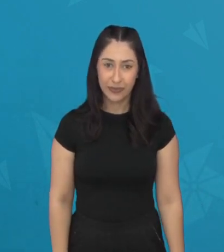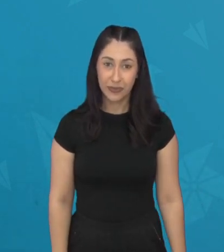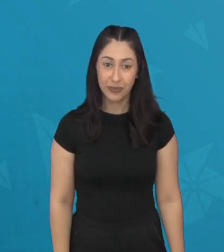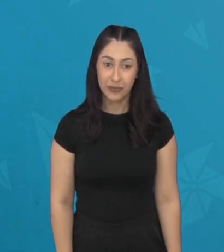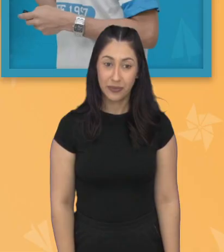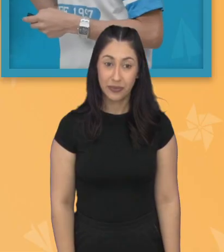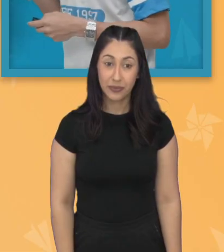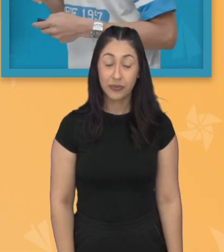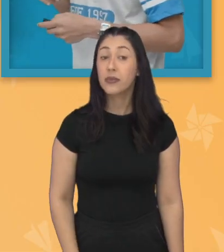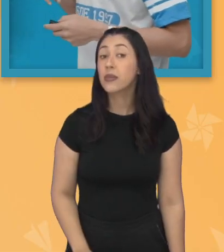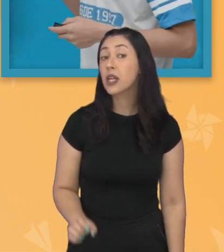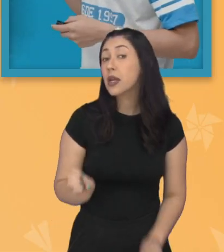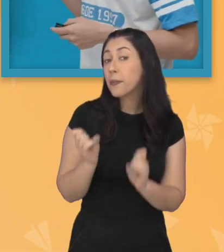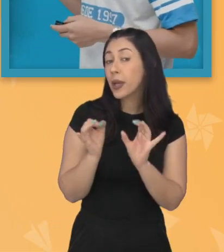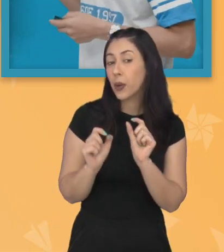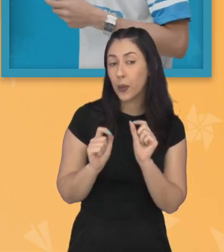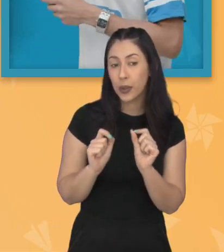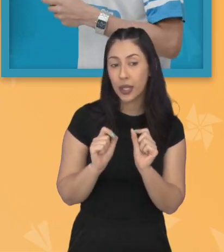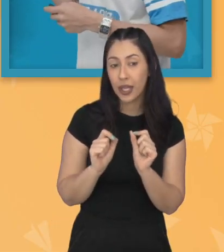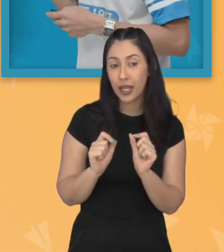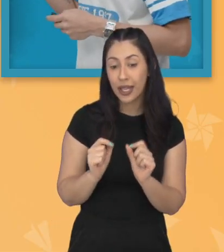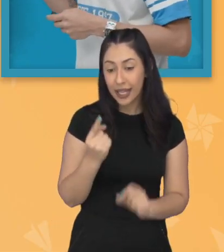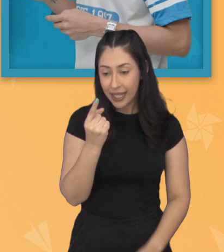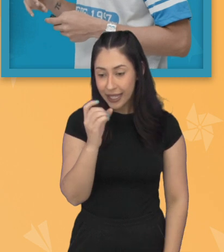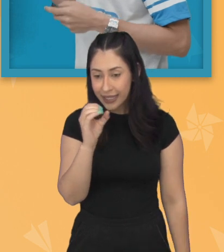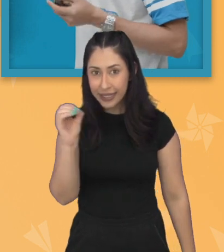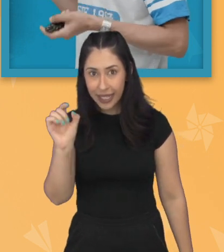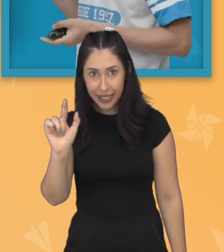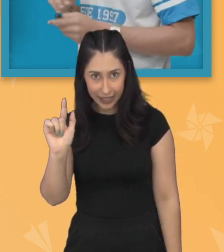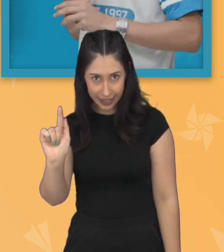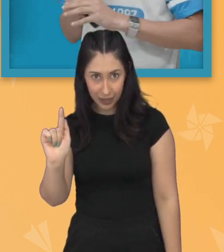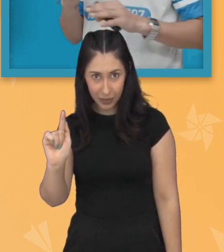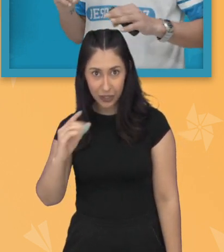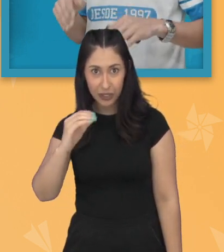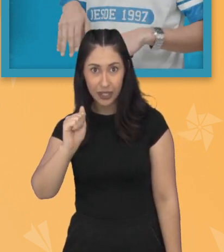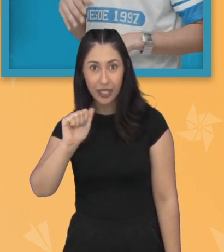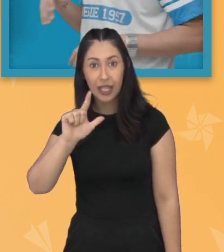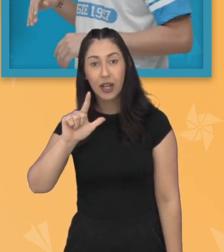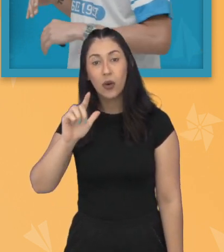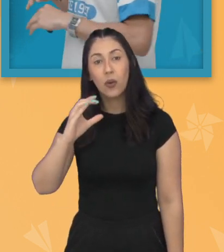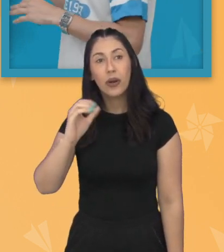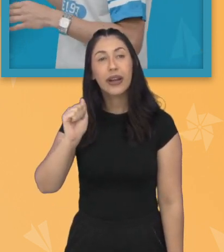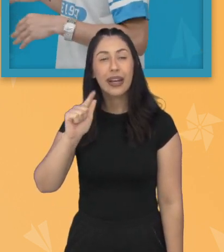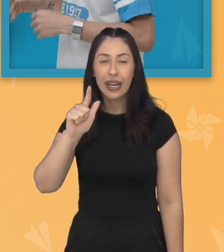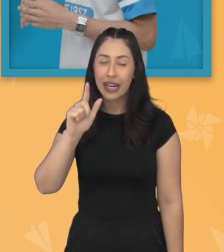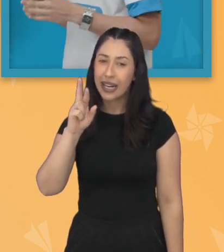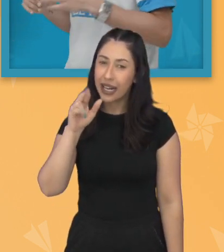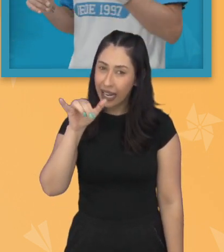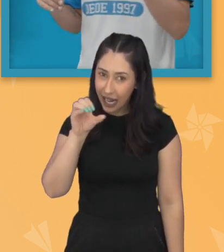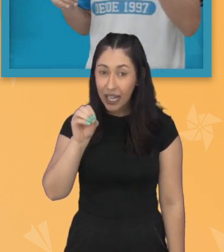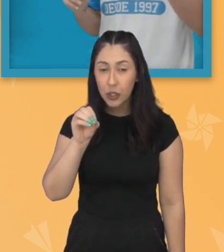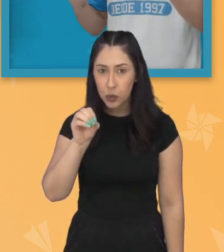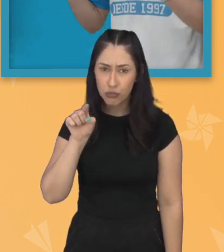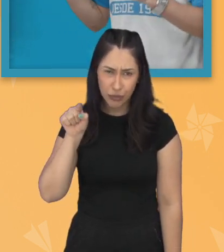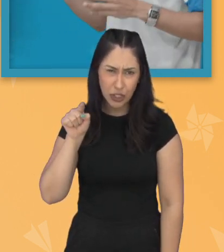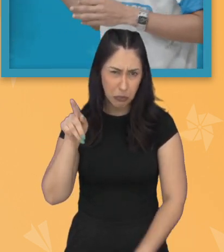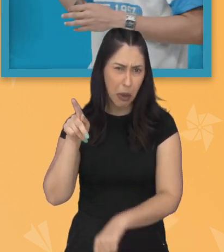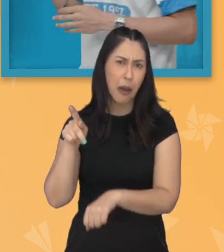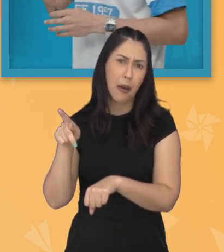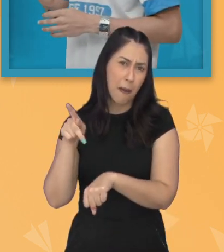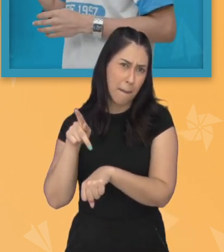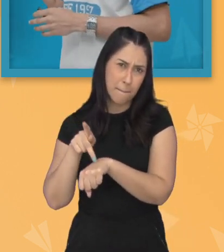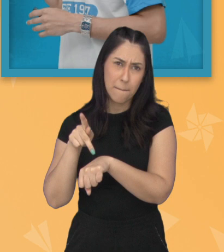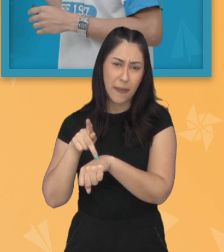Na qual ele fala assim, 100% de 100 gramas de calcário é colocado sob aquecimento e se decompõe em 56 gramas de